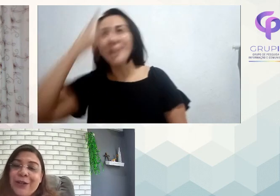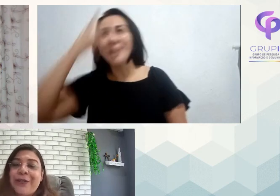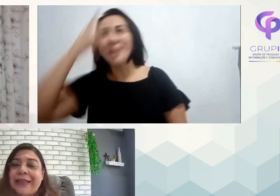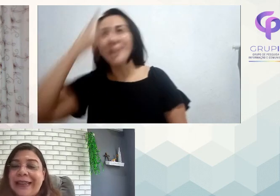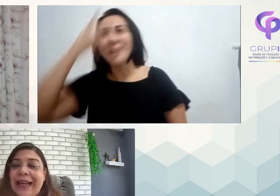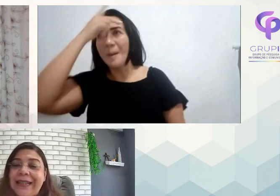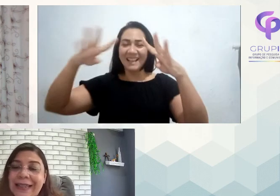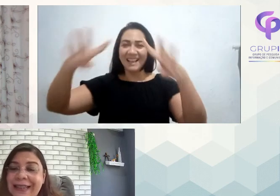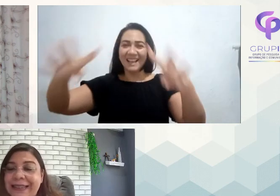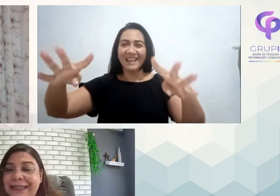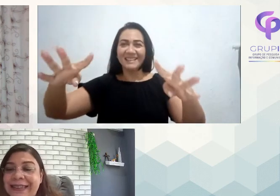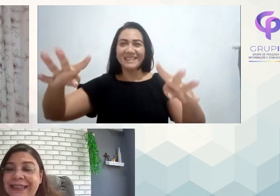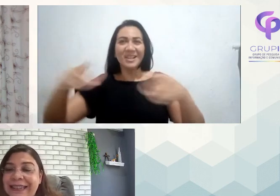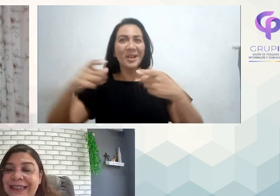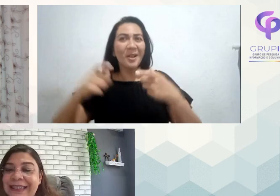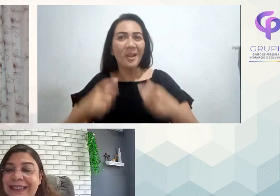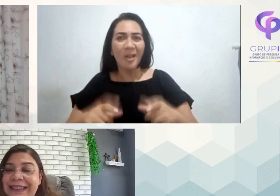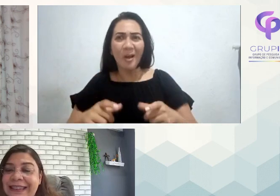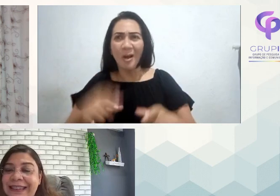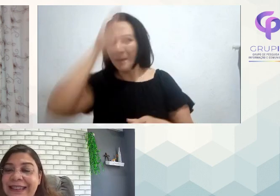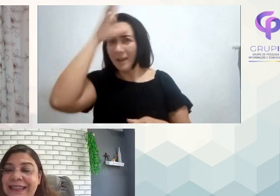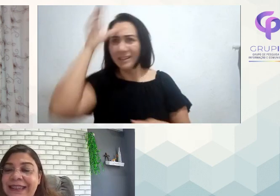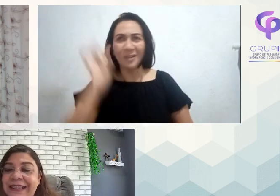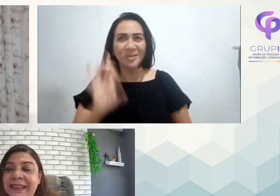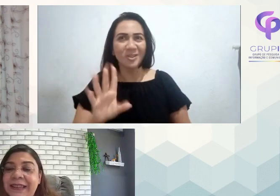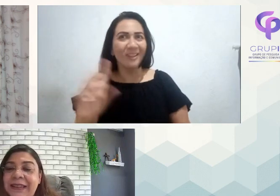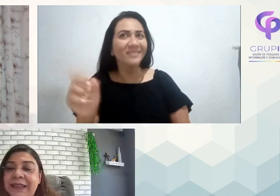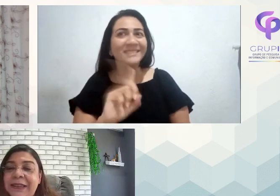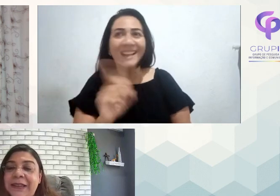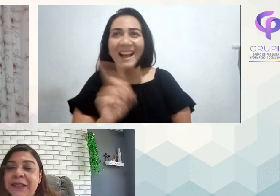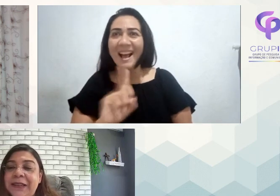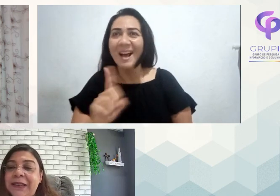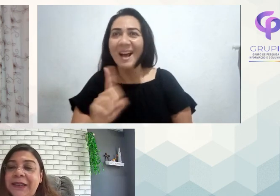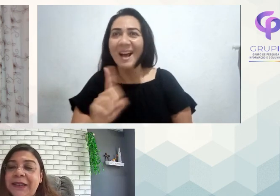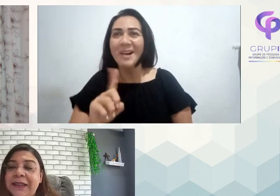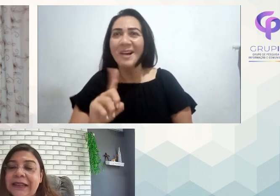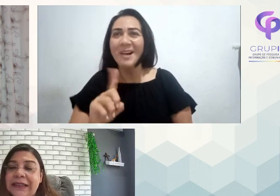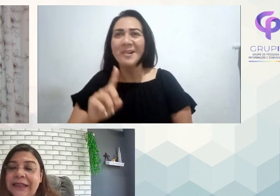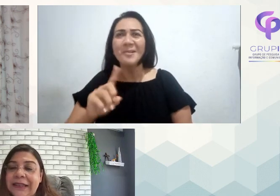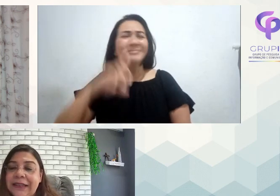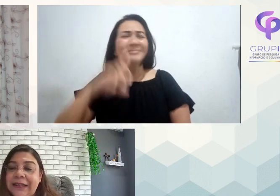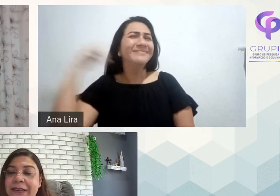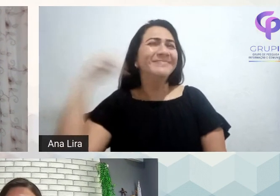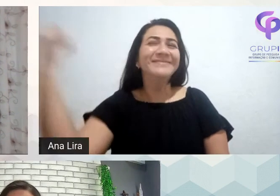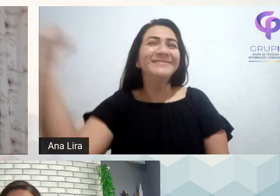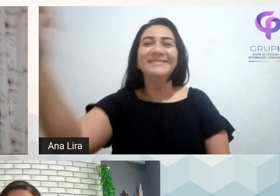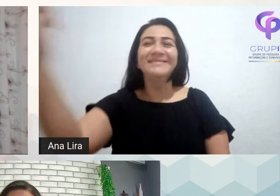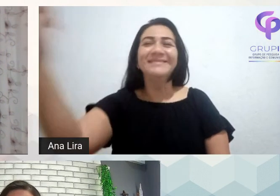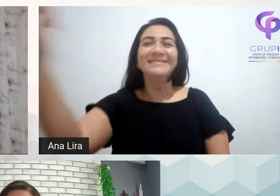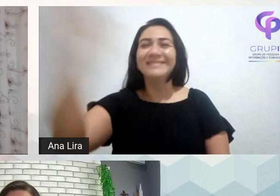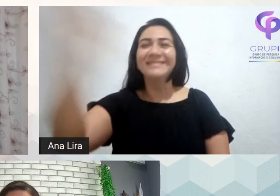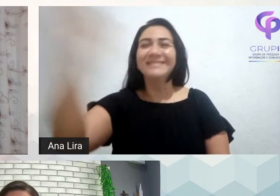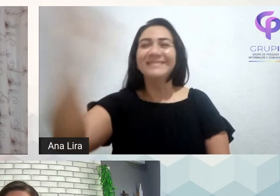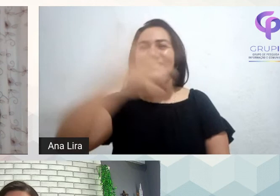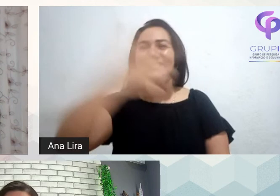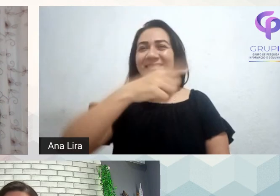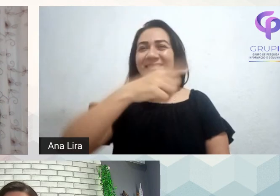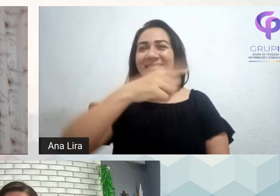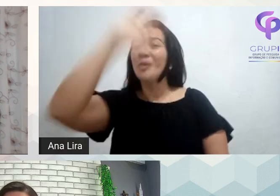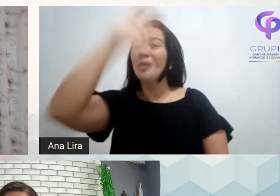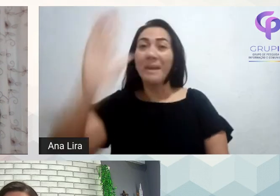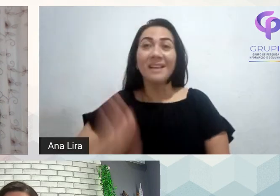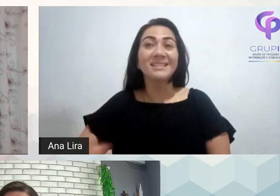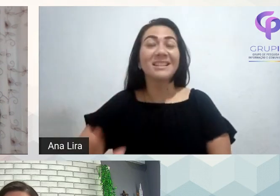local agora, tá, gente? Que bacana, eu acho super importante, e é importante conhecer um pouquinho de